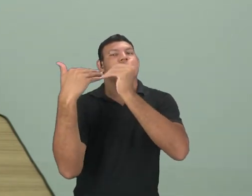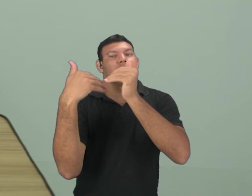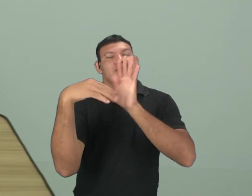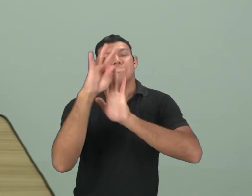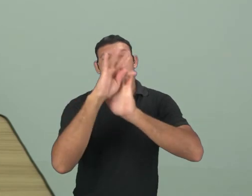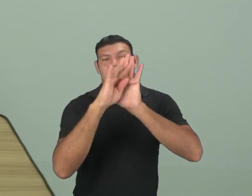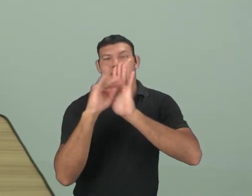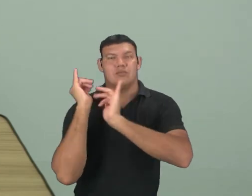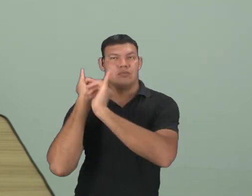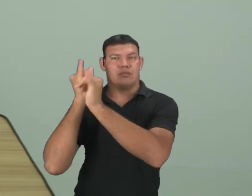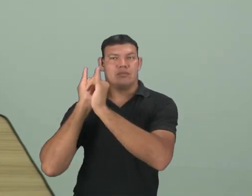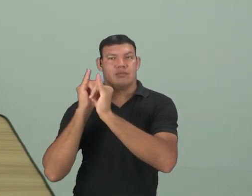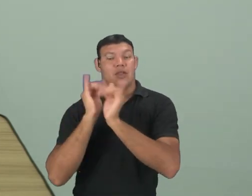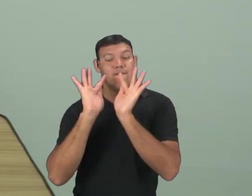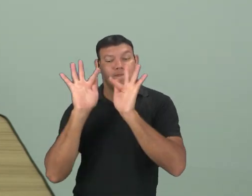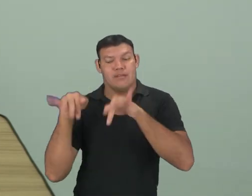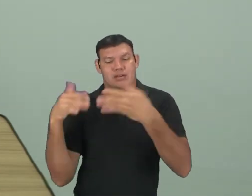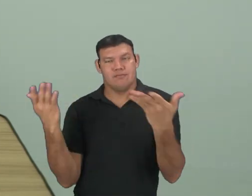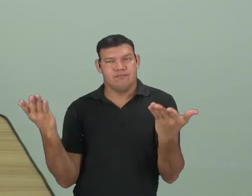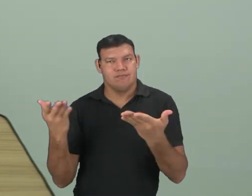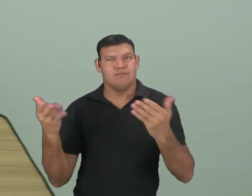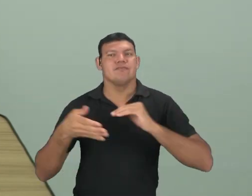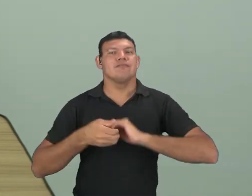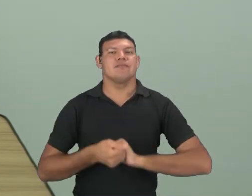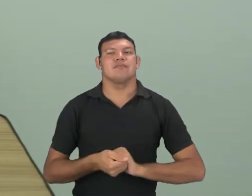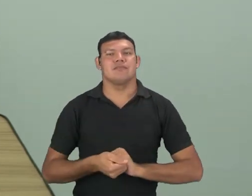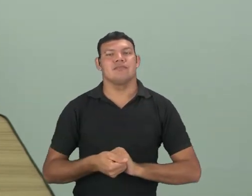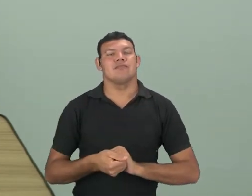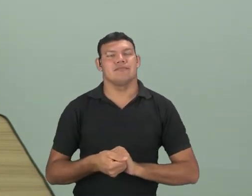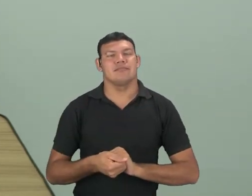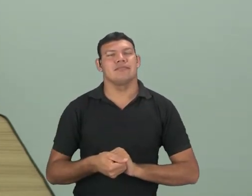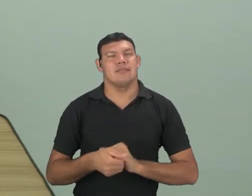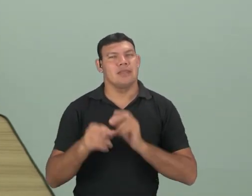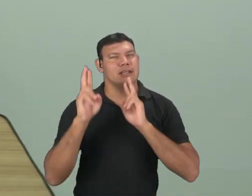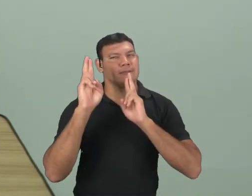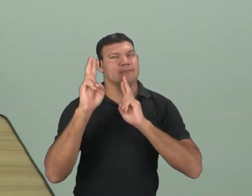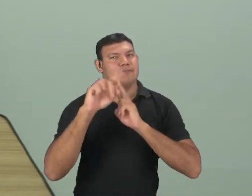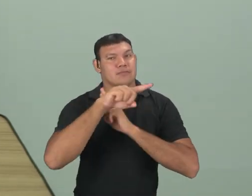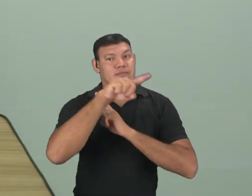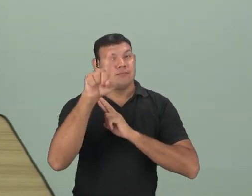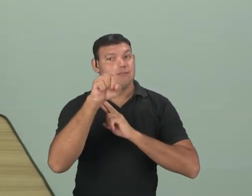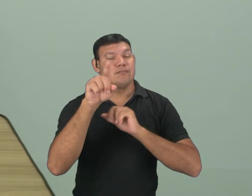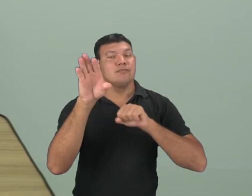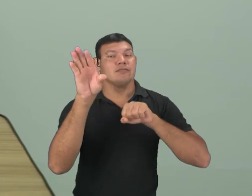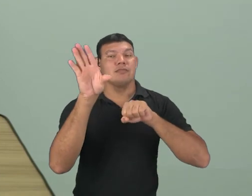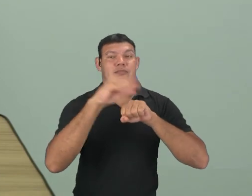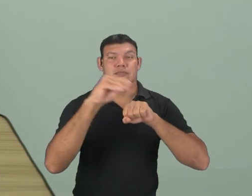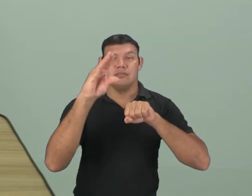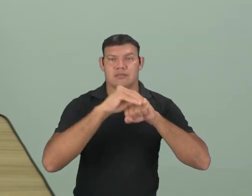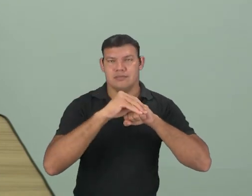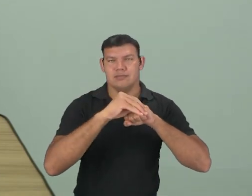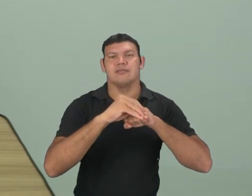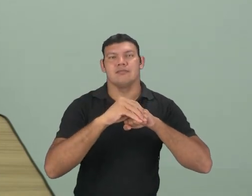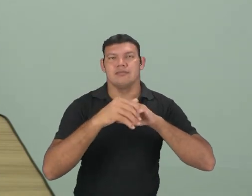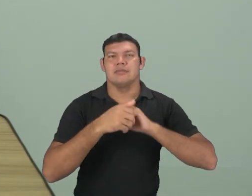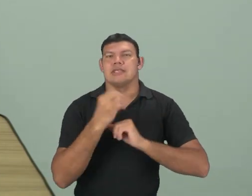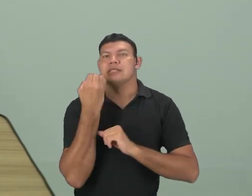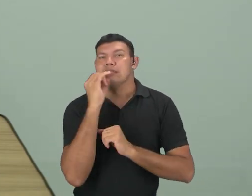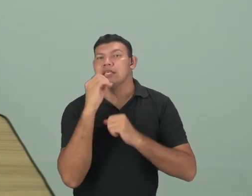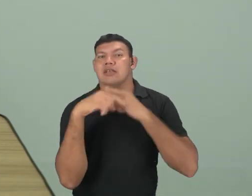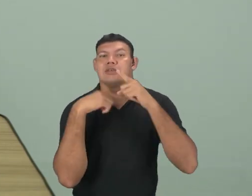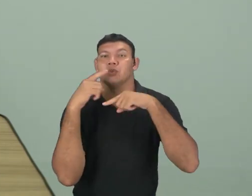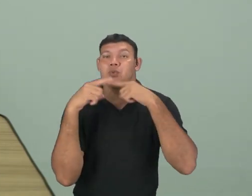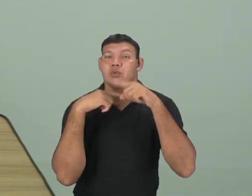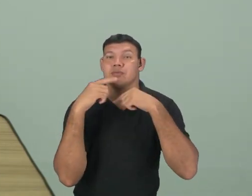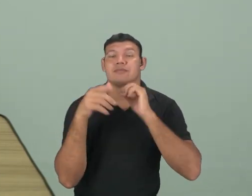certinho? E nós vamos finalizar por aqui. Tenho certeza que você aprendeu muito sobre isso e se ficou alguma dúvida,